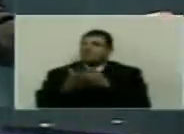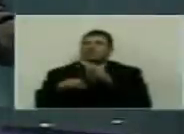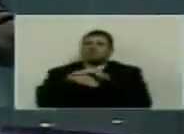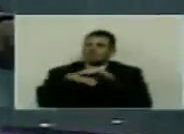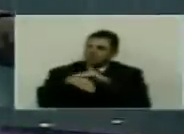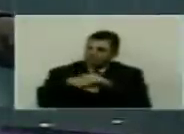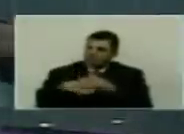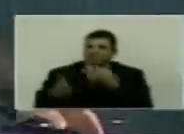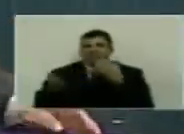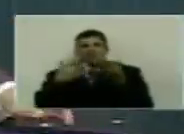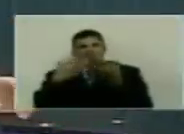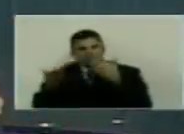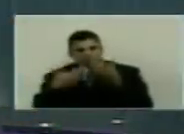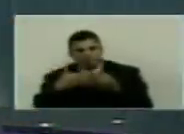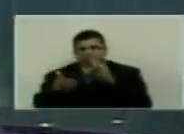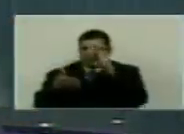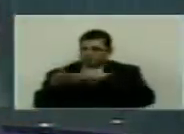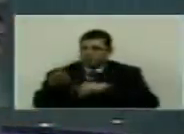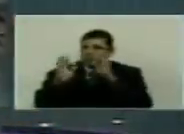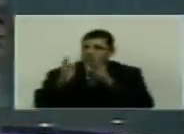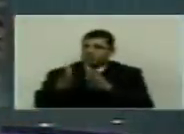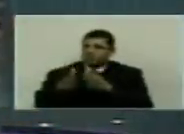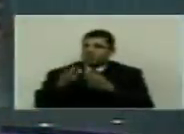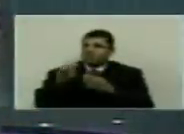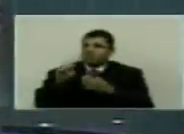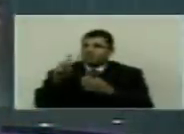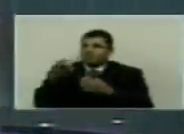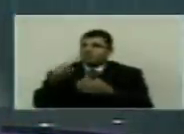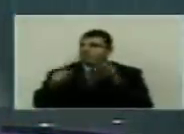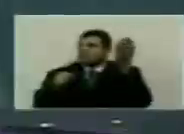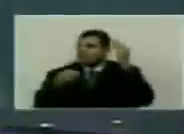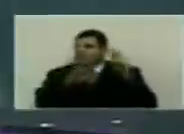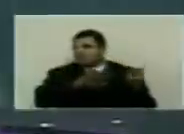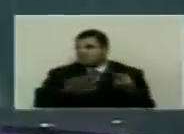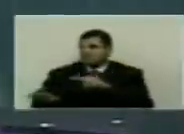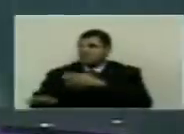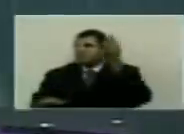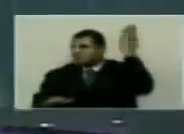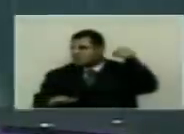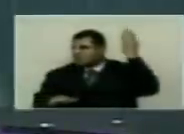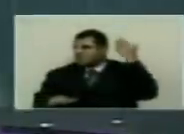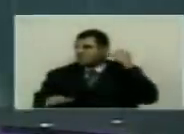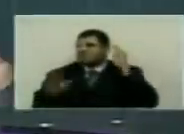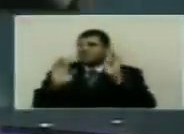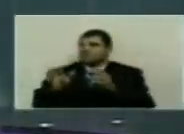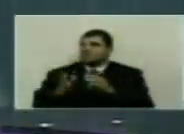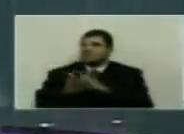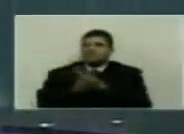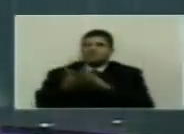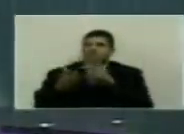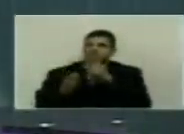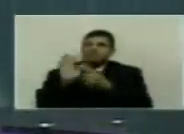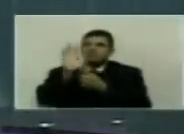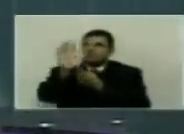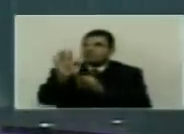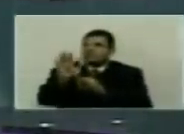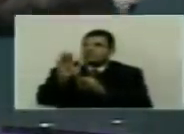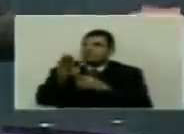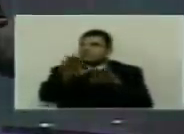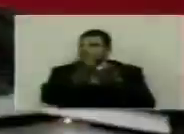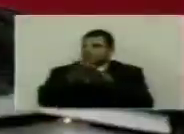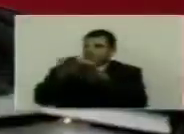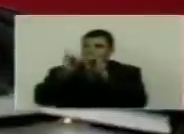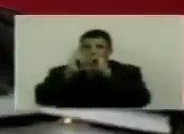todas as formas de diálogo. O deputado Chico Preto fez uma audiência com vocês aqui semana passada, em que vocês apresentaram essas